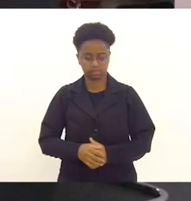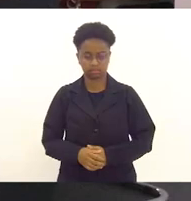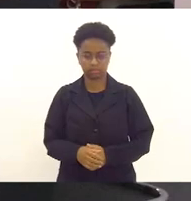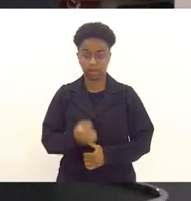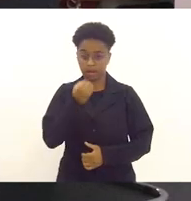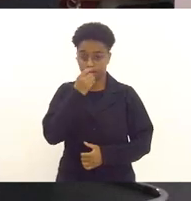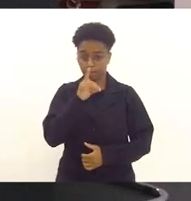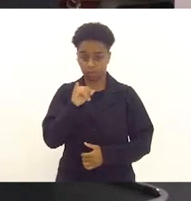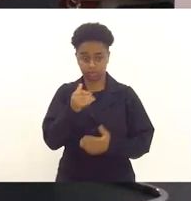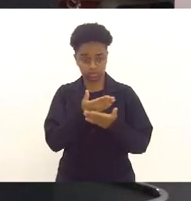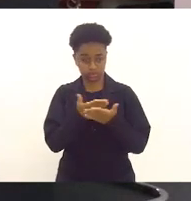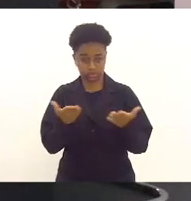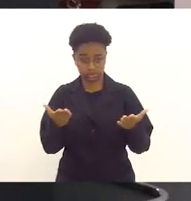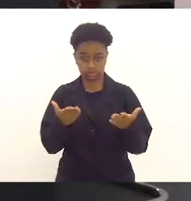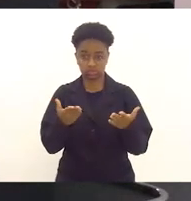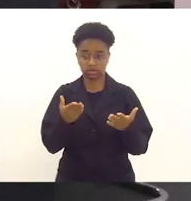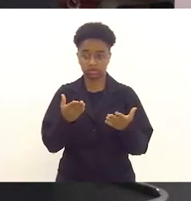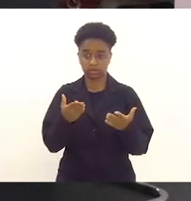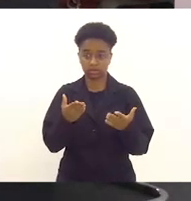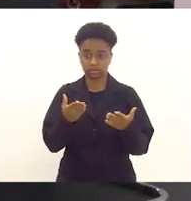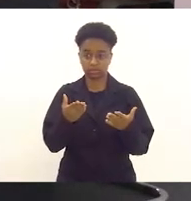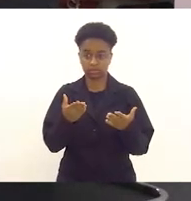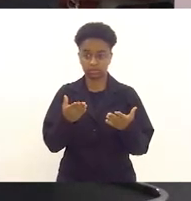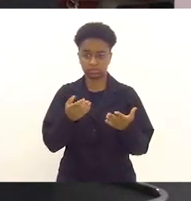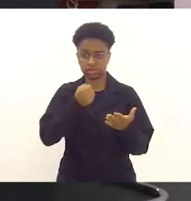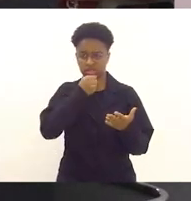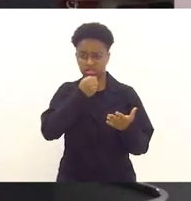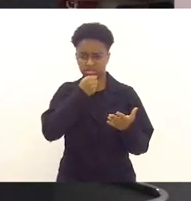Bom dia a todos